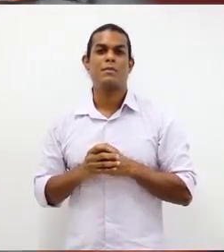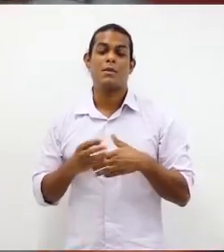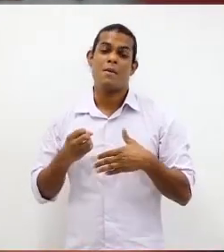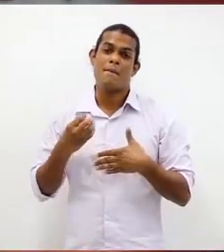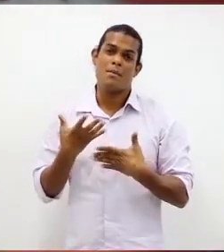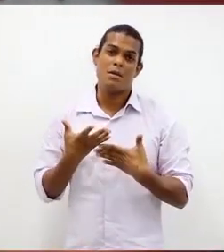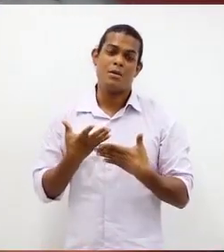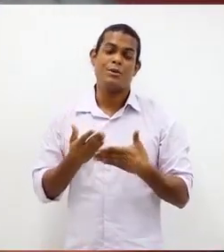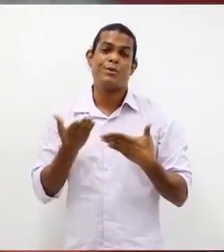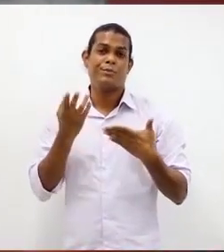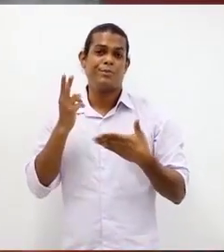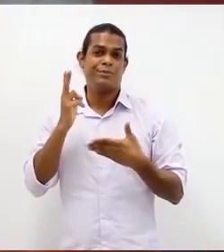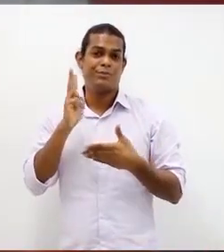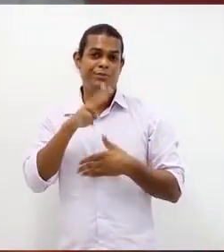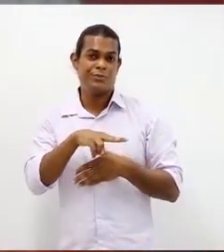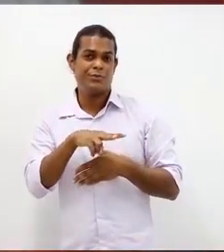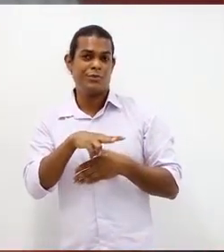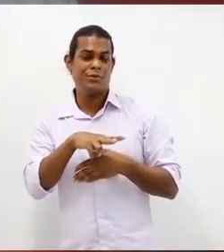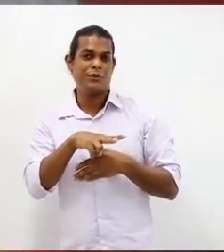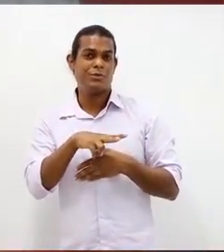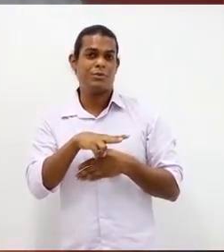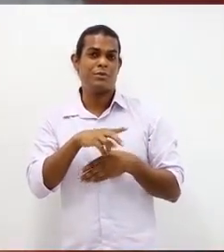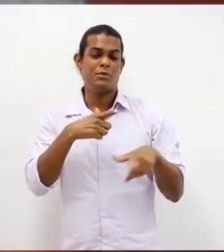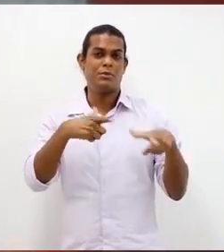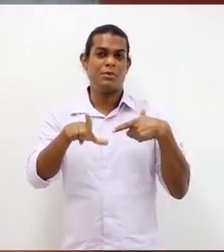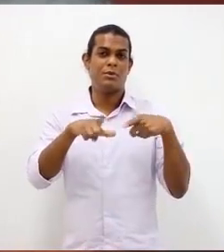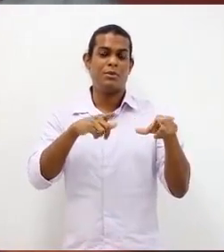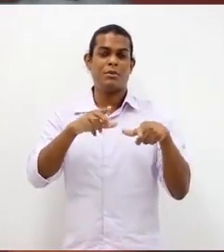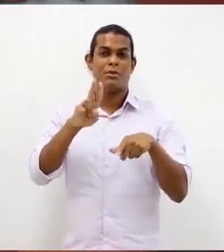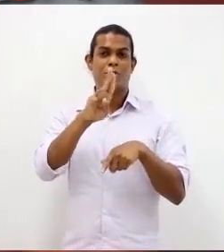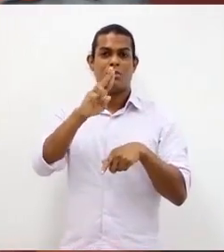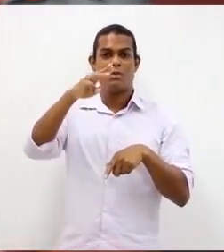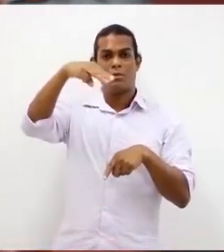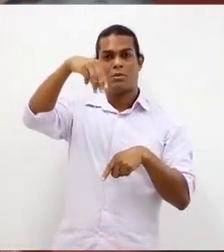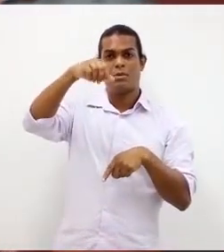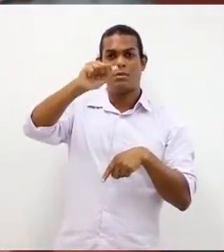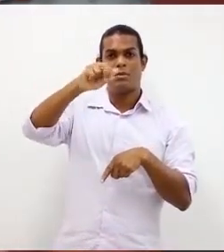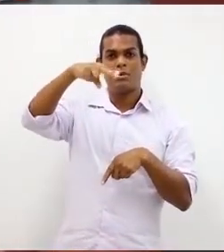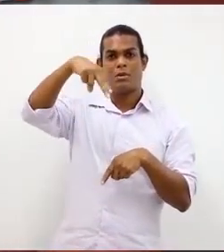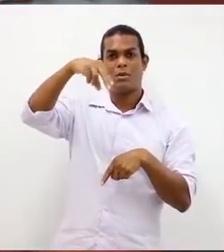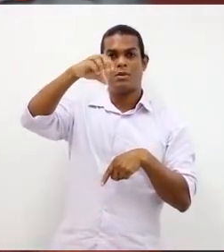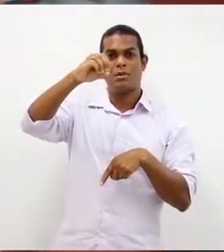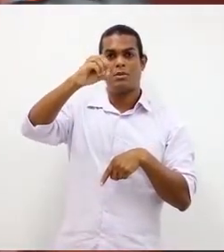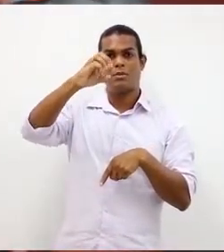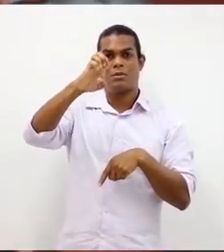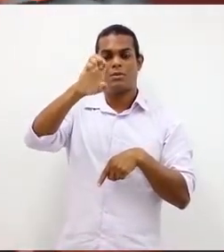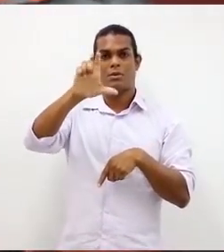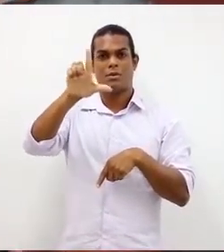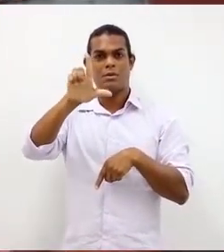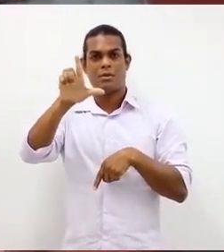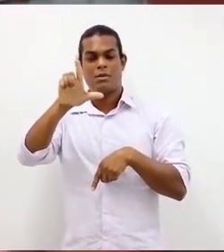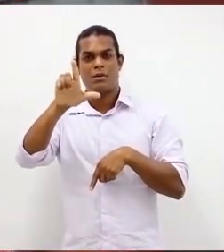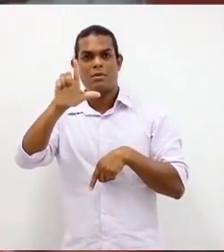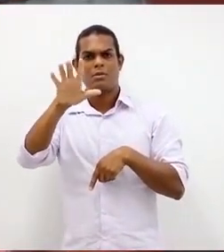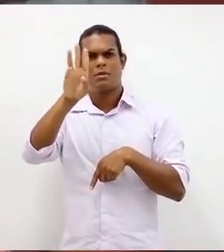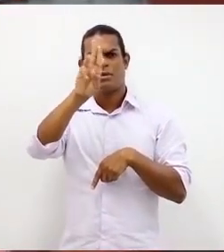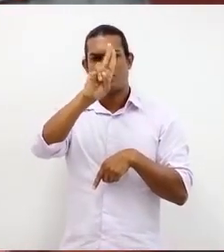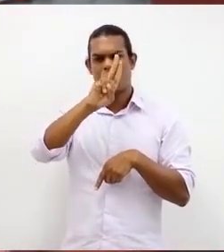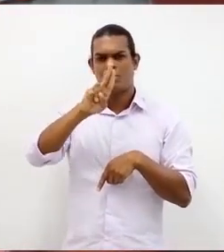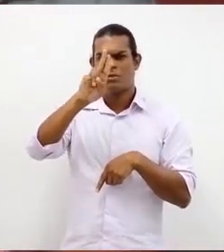Como você está vendo, esse aqui é o nosso trabalhador, senhor Manuelzito. Ele está completamente protegido, está com a viseira e o